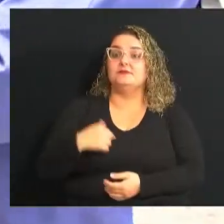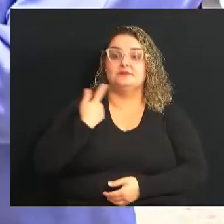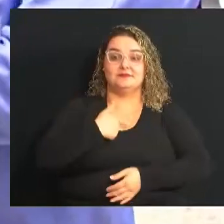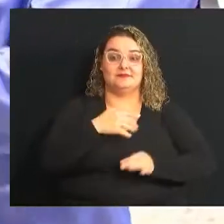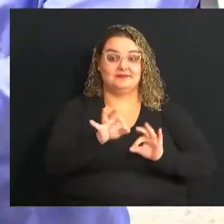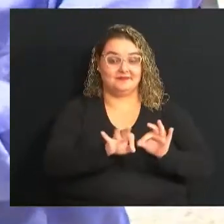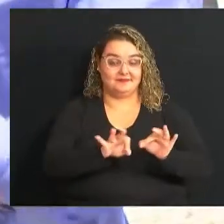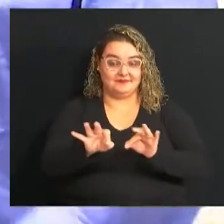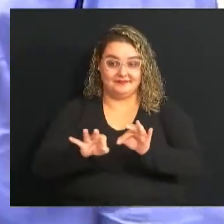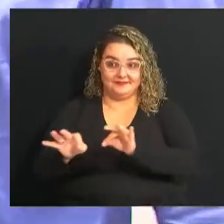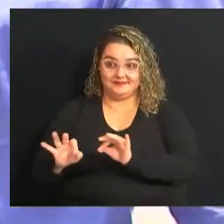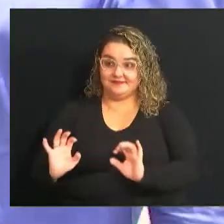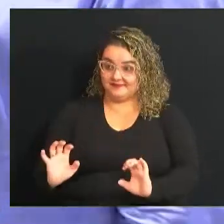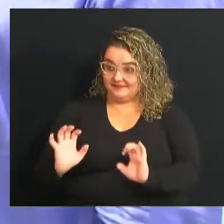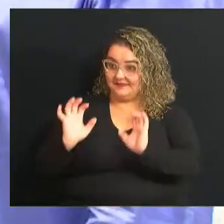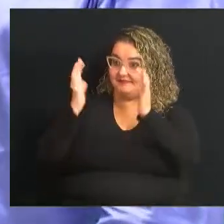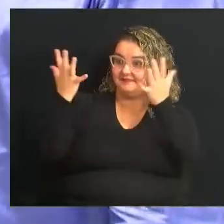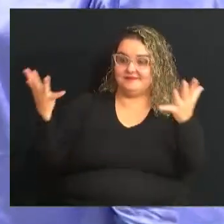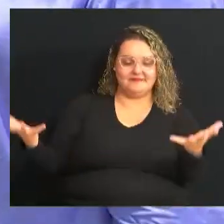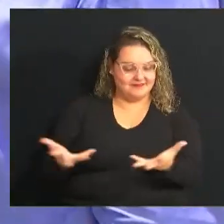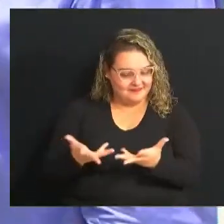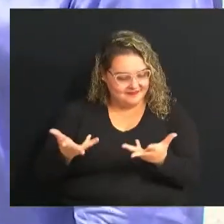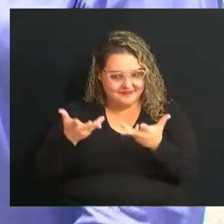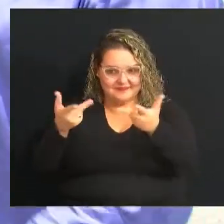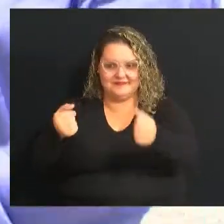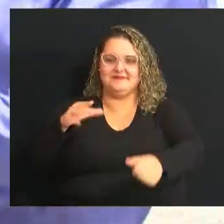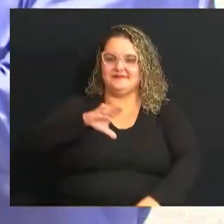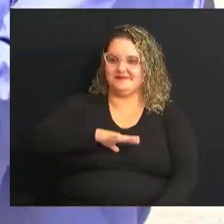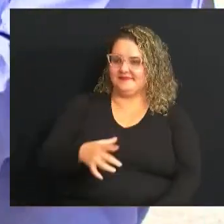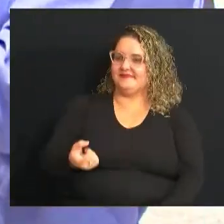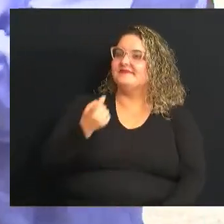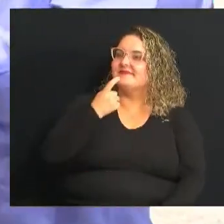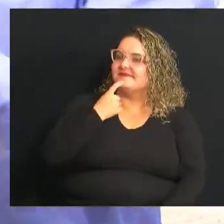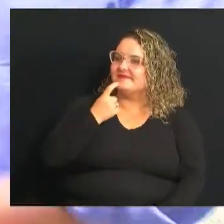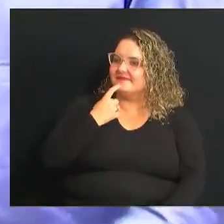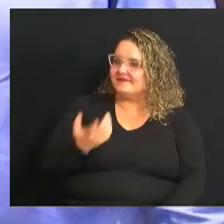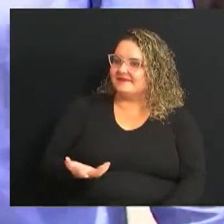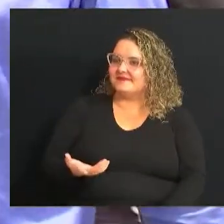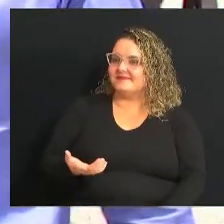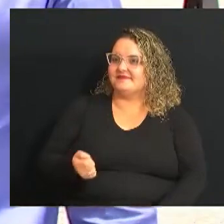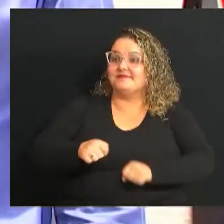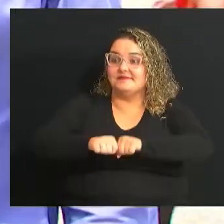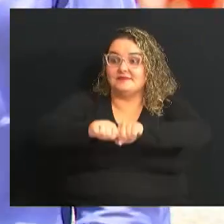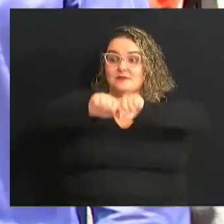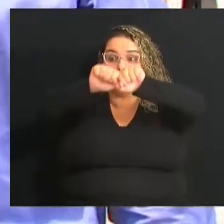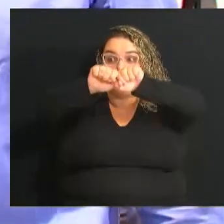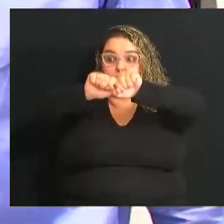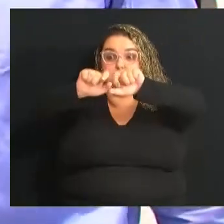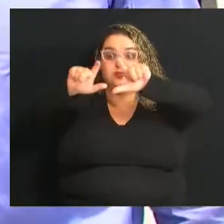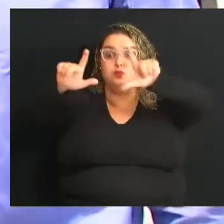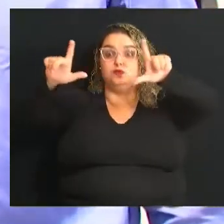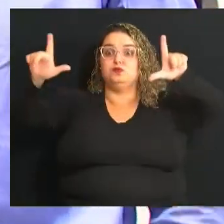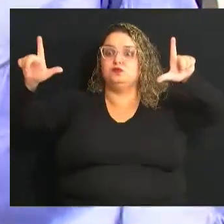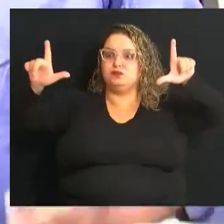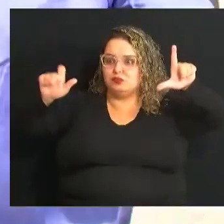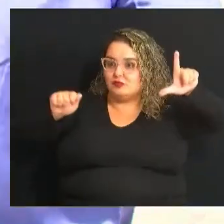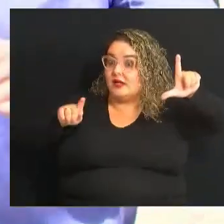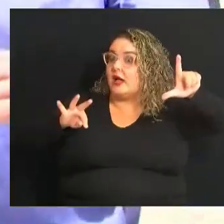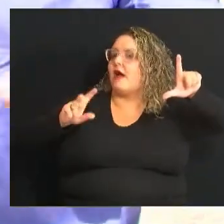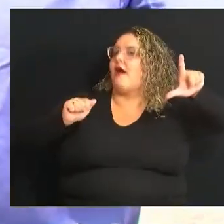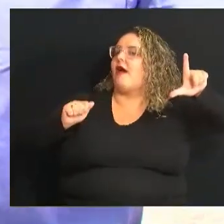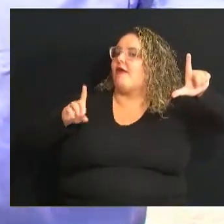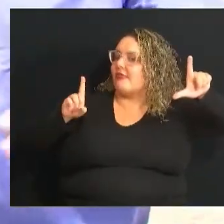aqui preparada, toda animada para esse jogo. E quem vai detalhar para nós essa preparação e também todo